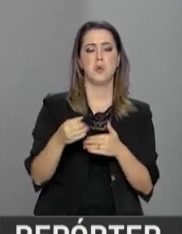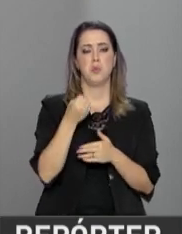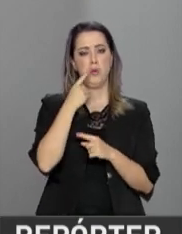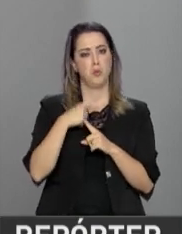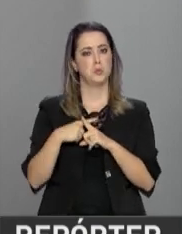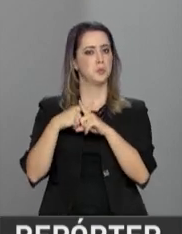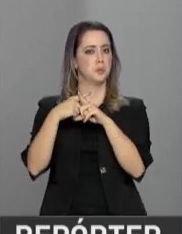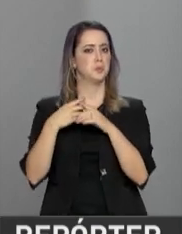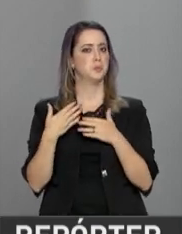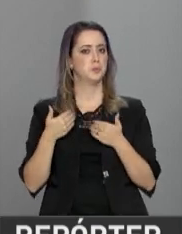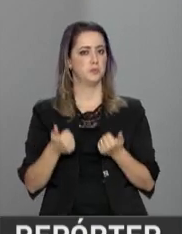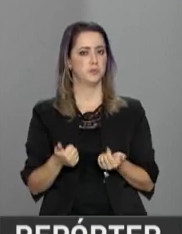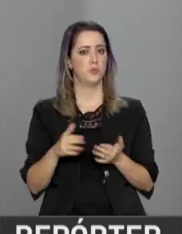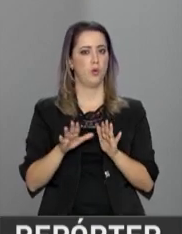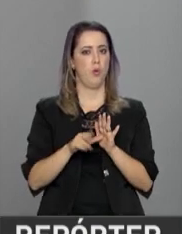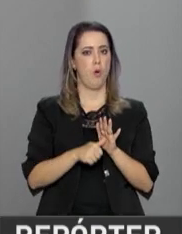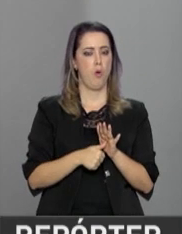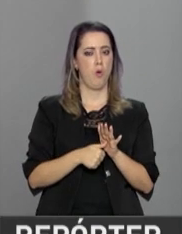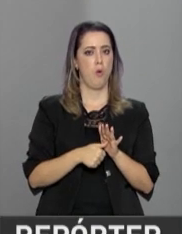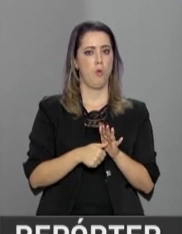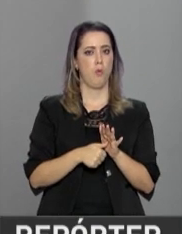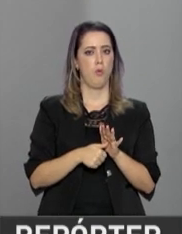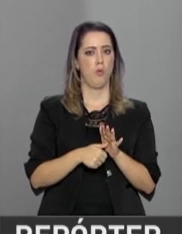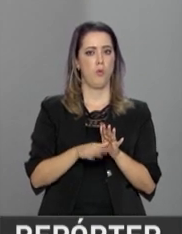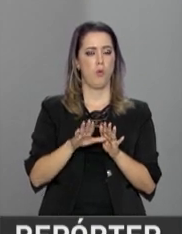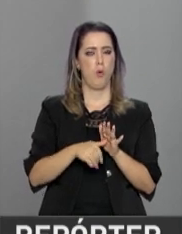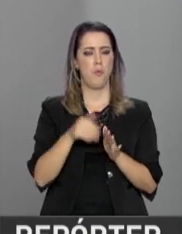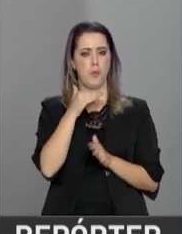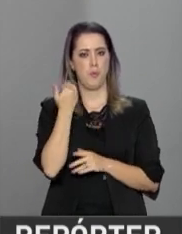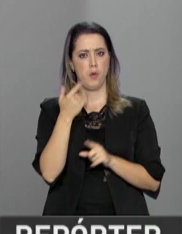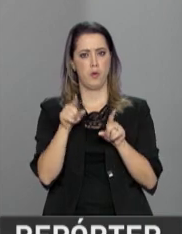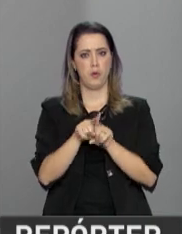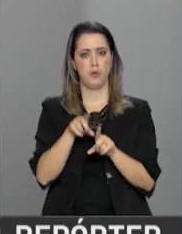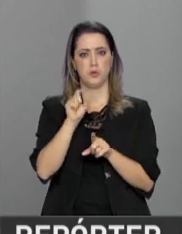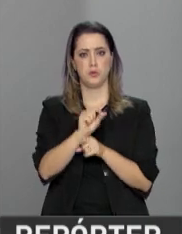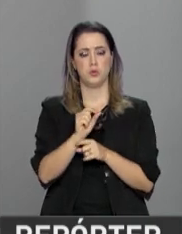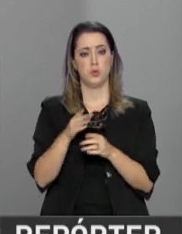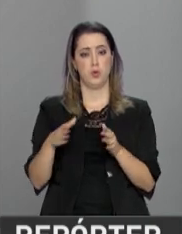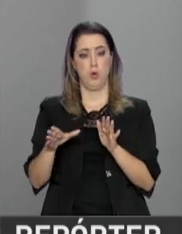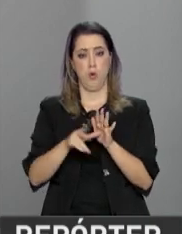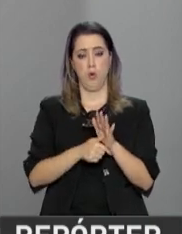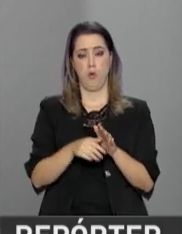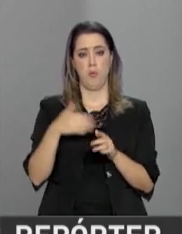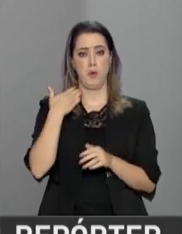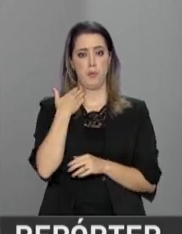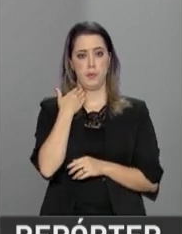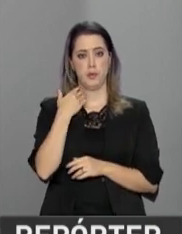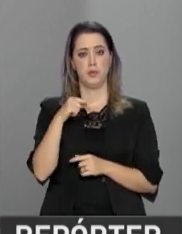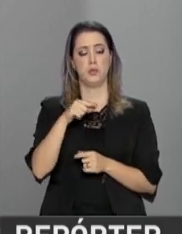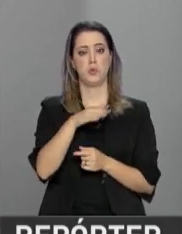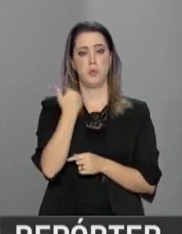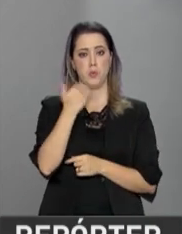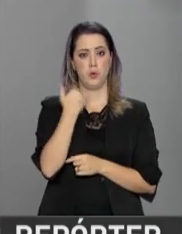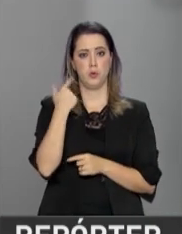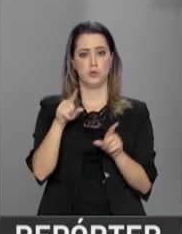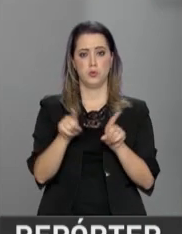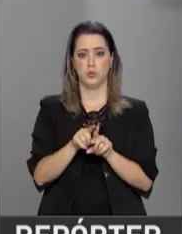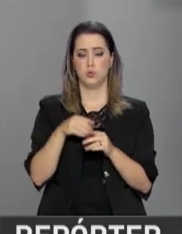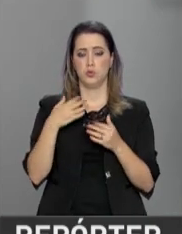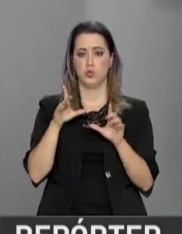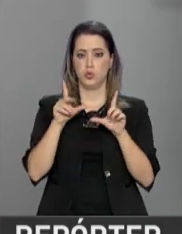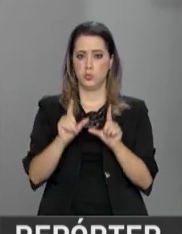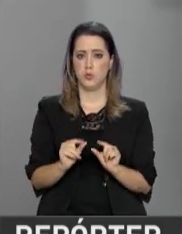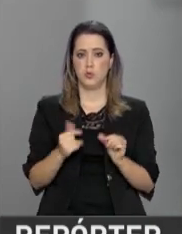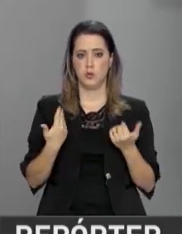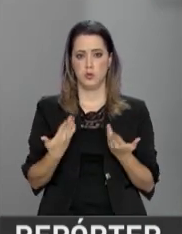favoravelmente latrocínio roubo a banco e homicídio recuaram em março pra se ter uma idéia mortes causadas por